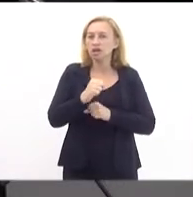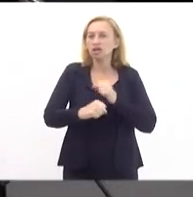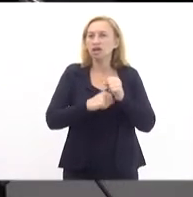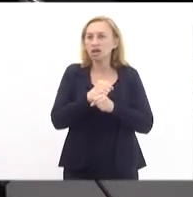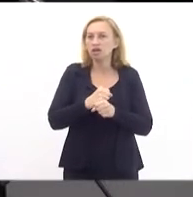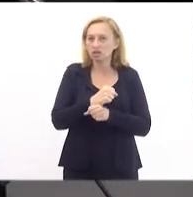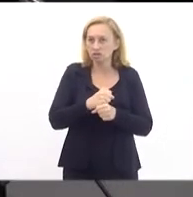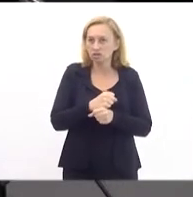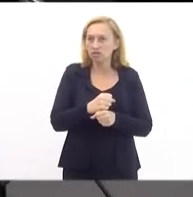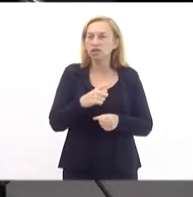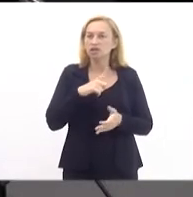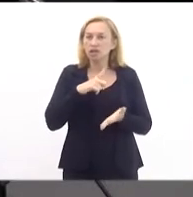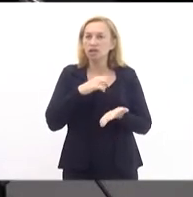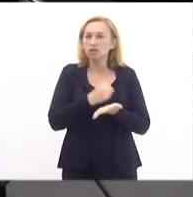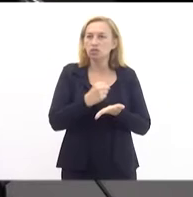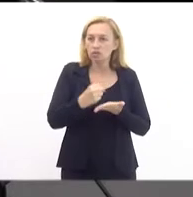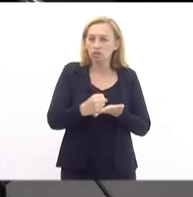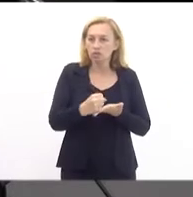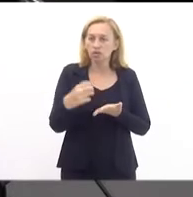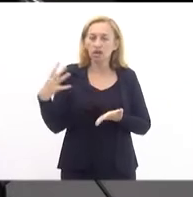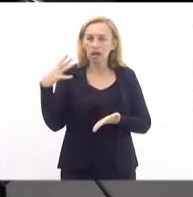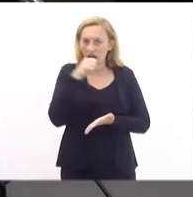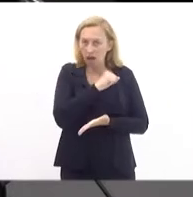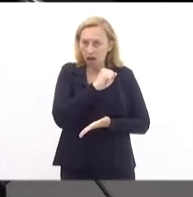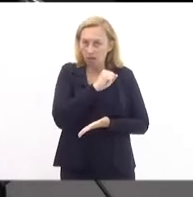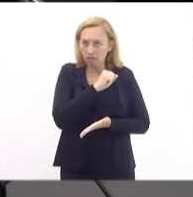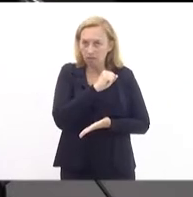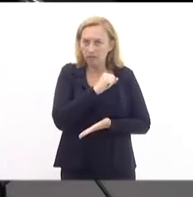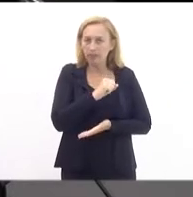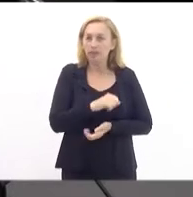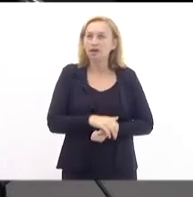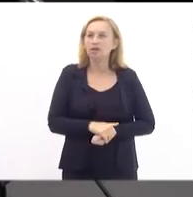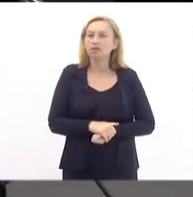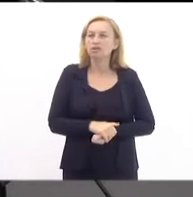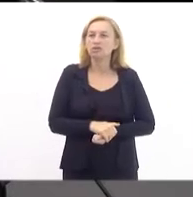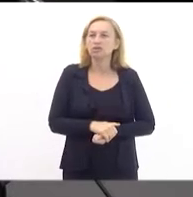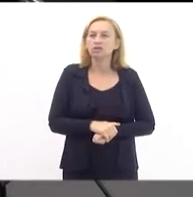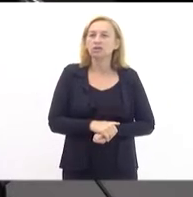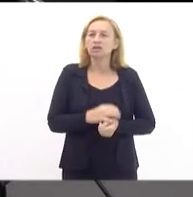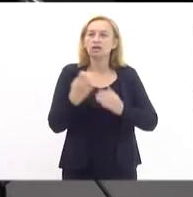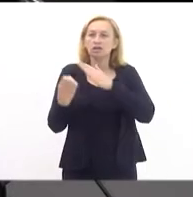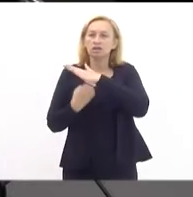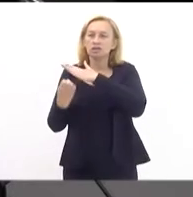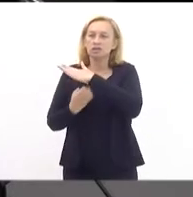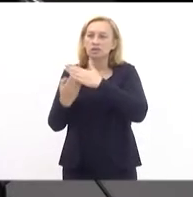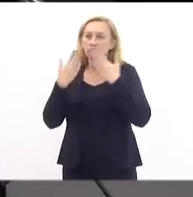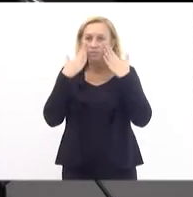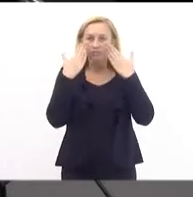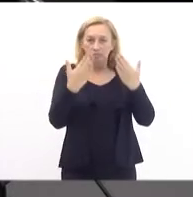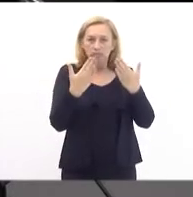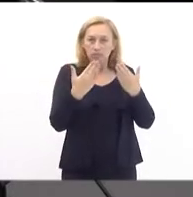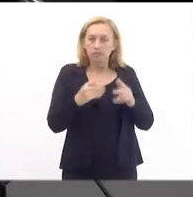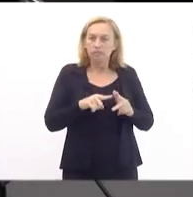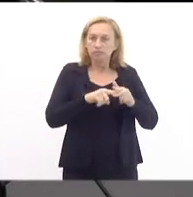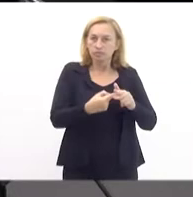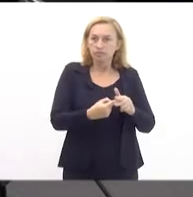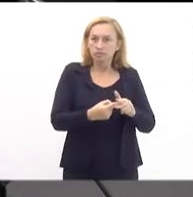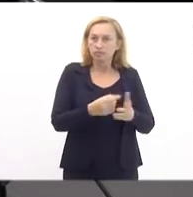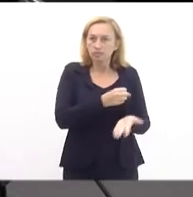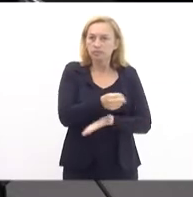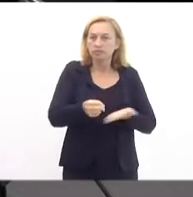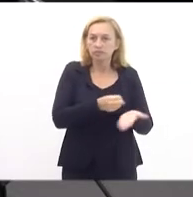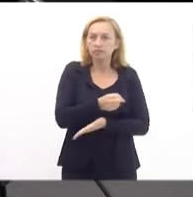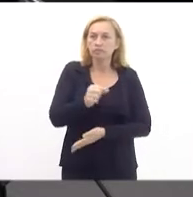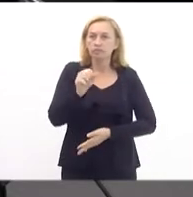é previsto no contrato, ele é automático, praticamente a concessionária apresenta os cálculos daquele reajuste com base no